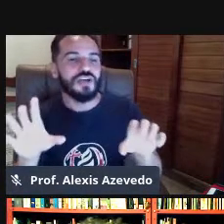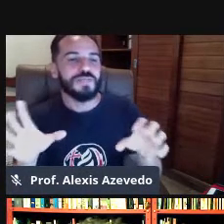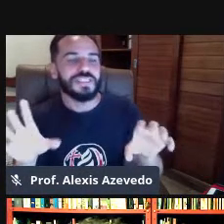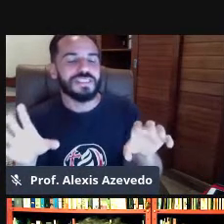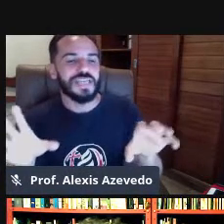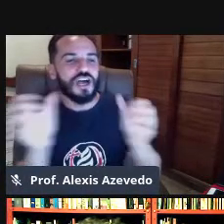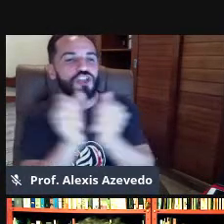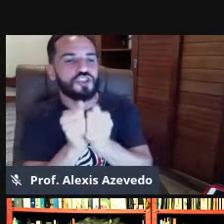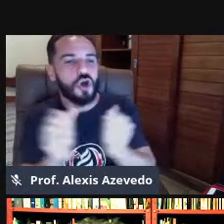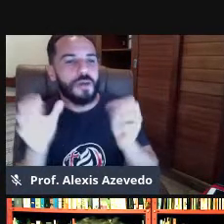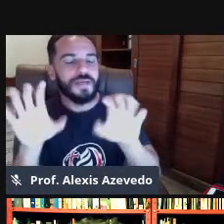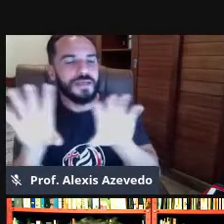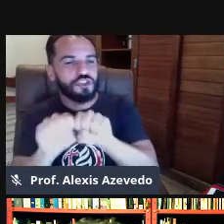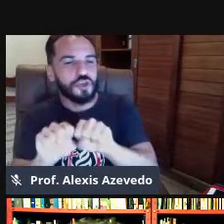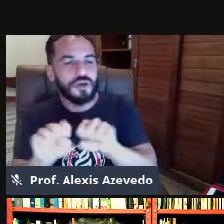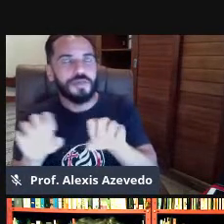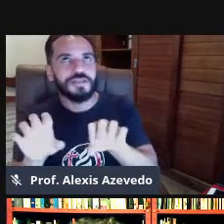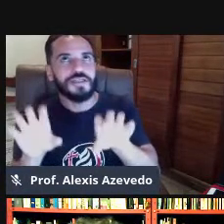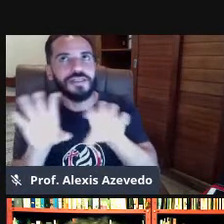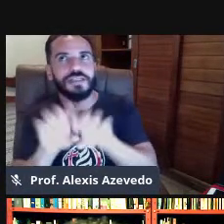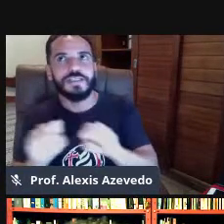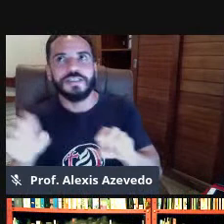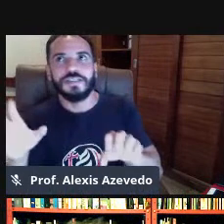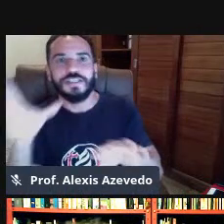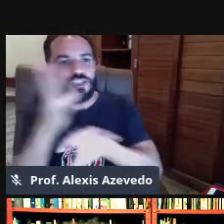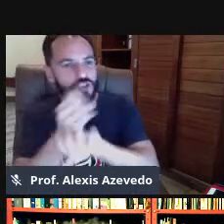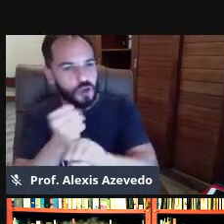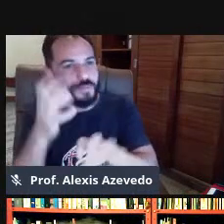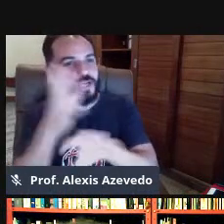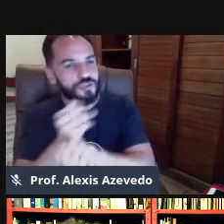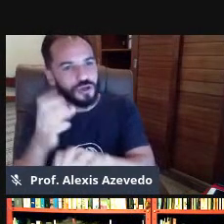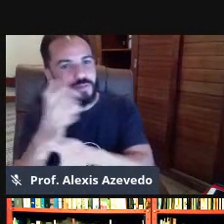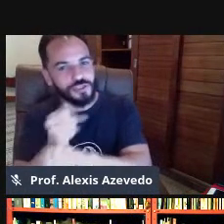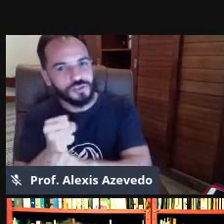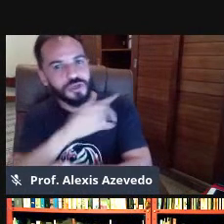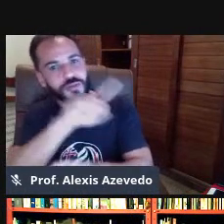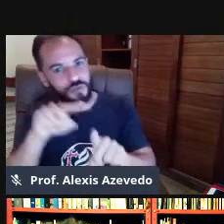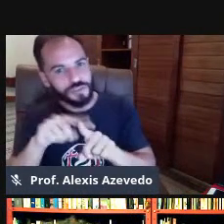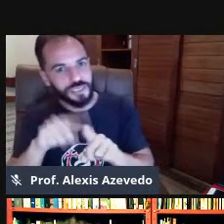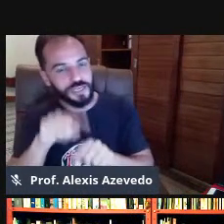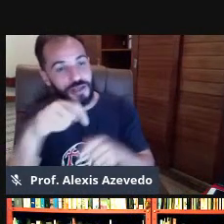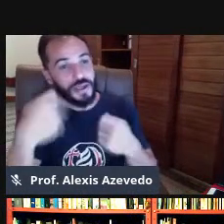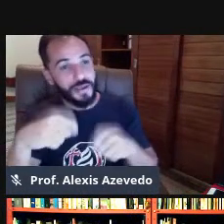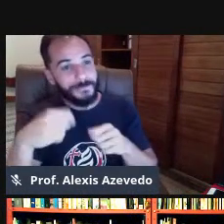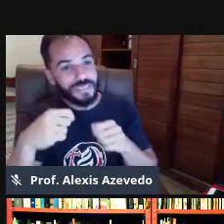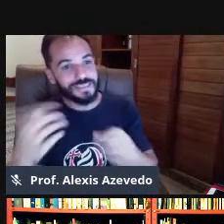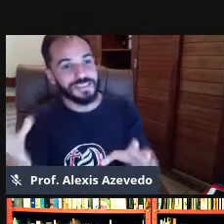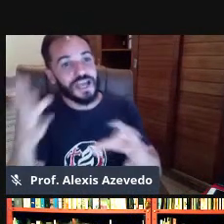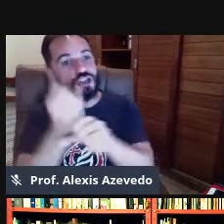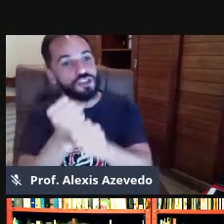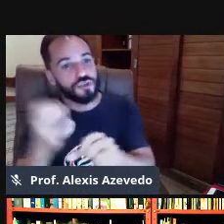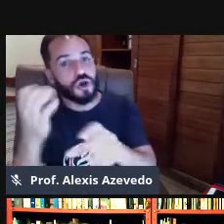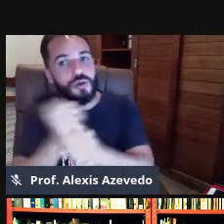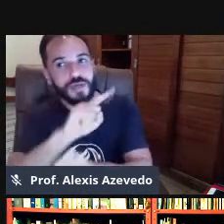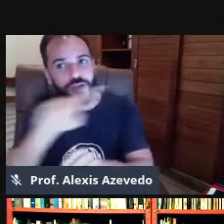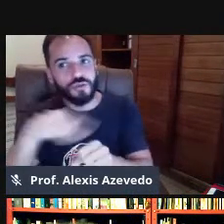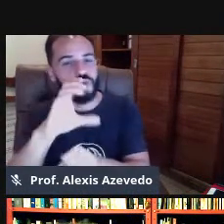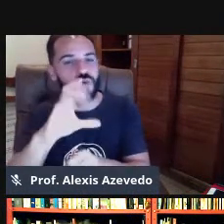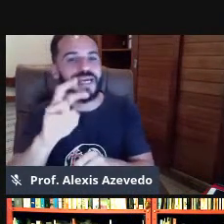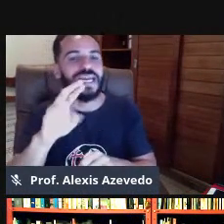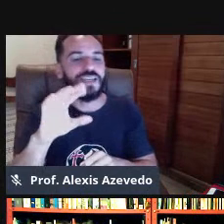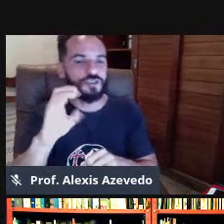disciplinas obrigatórias, tantos créditos para disciplinas optativas ateliês, daqui a pouco eu mostro elas na estrutura para